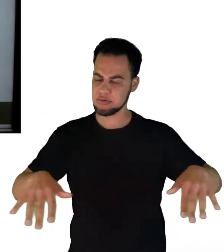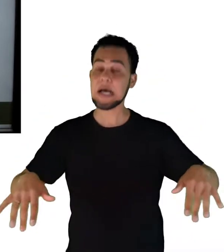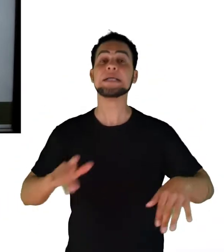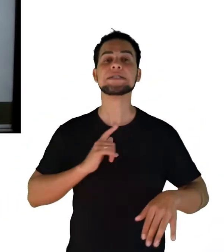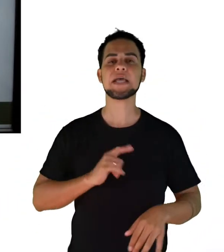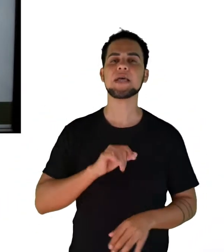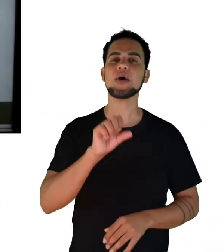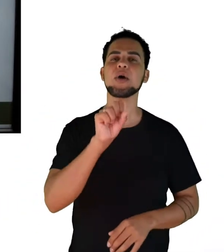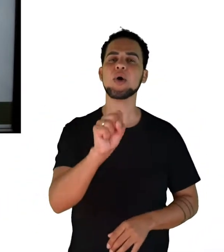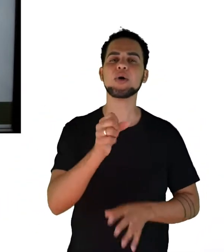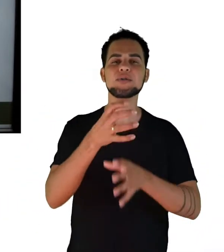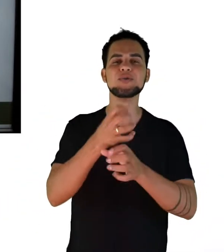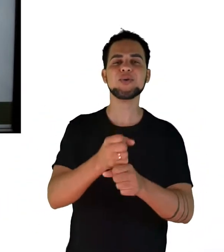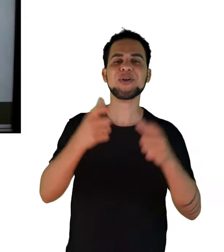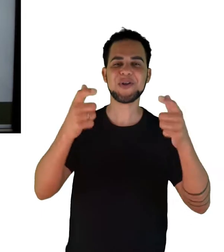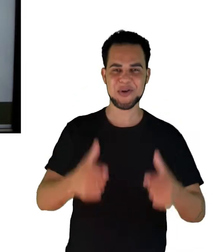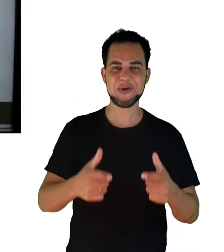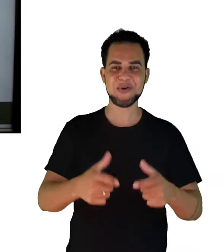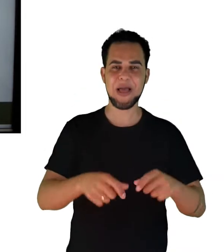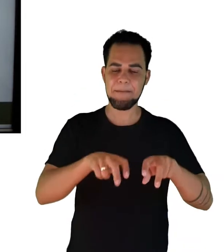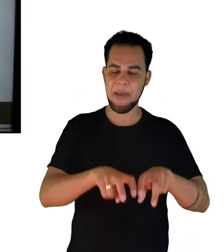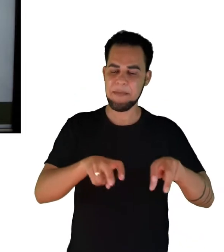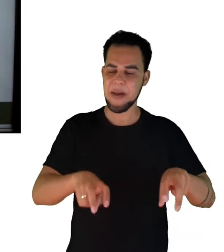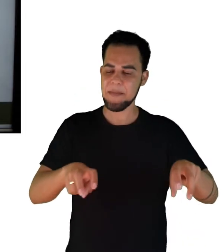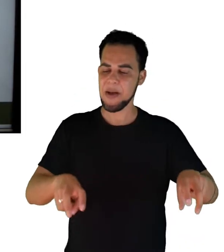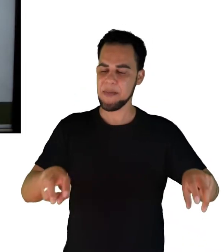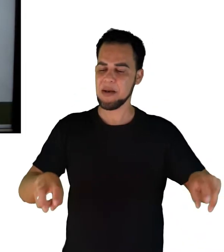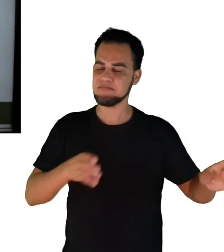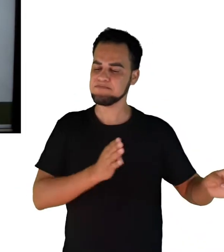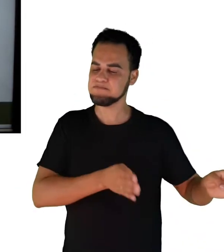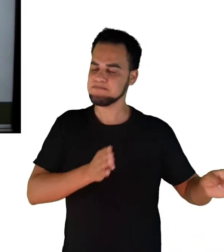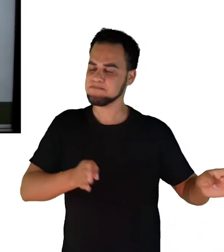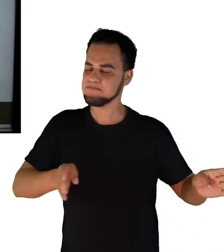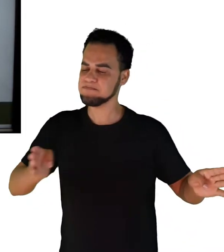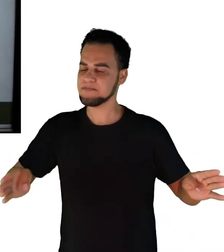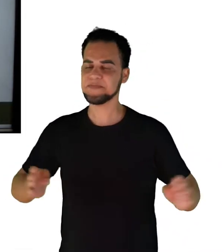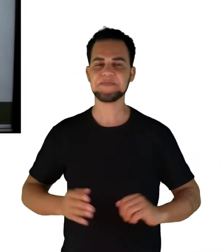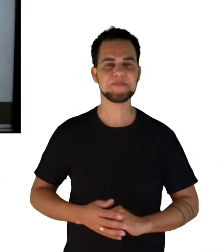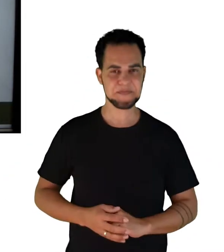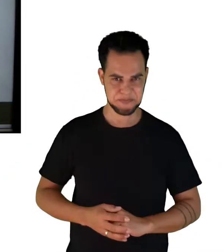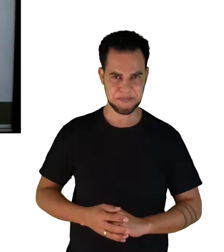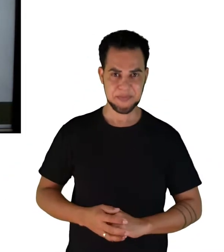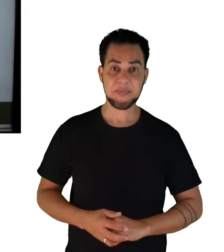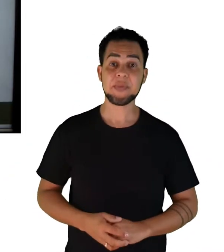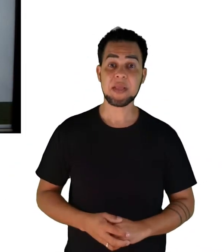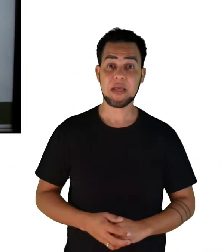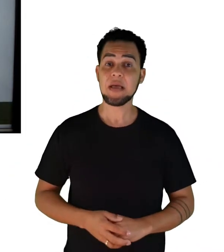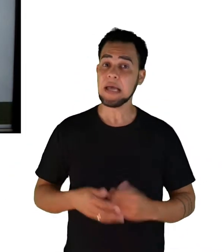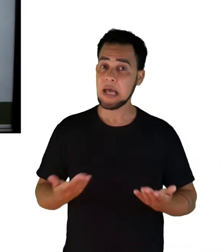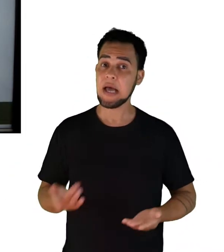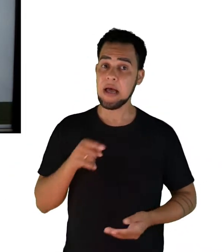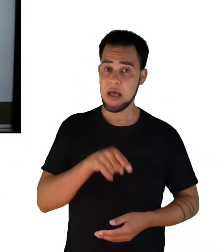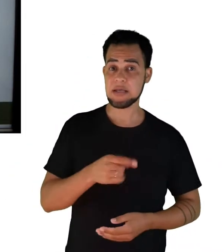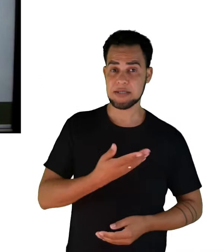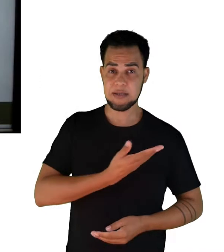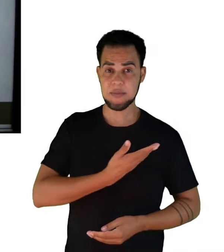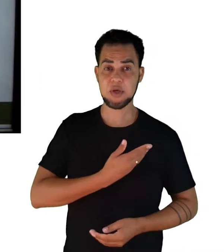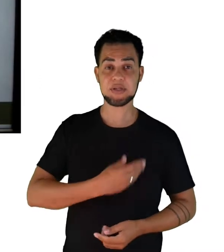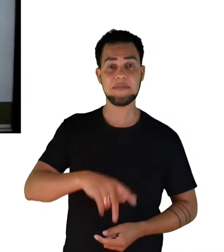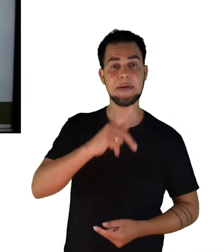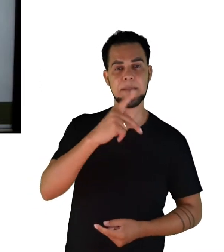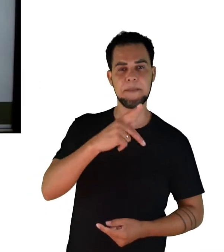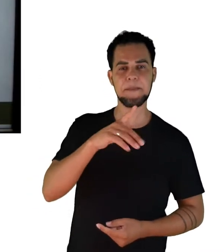exatamente 8 lugares vagos consecutivos. Muito bem. Entre esses amigos estavam Pedro